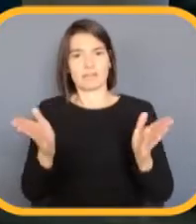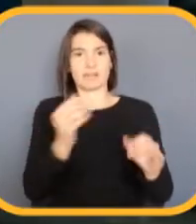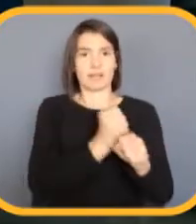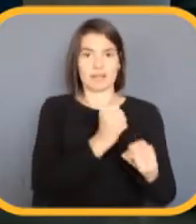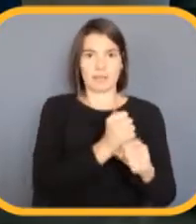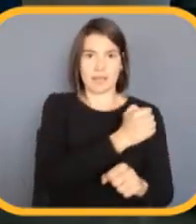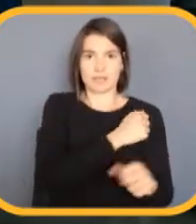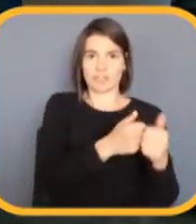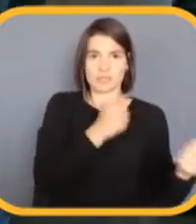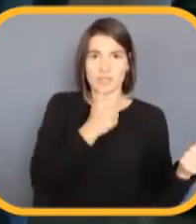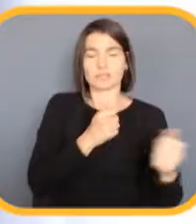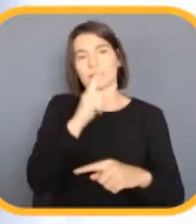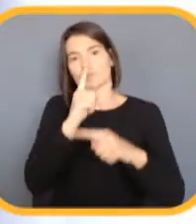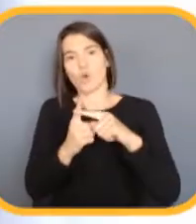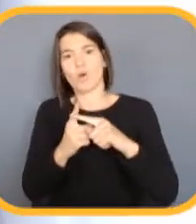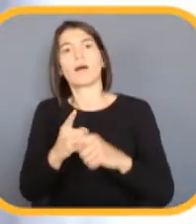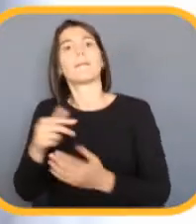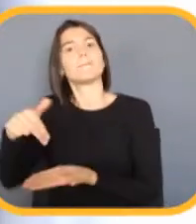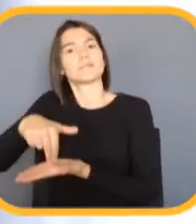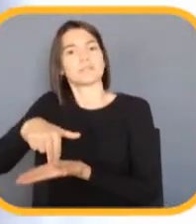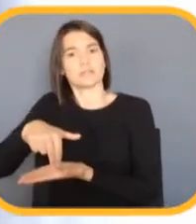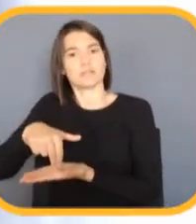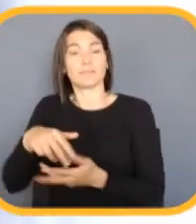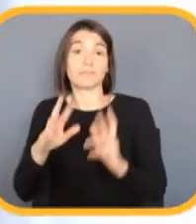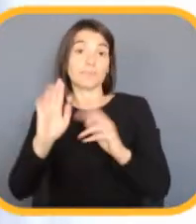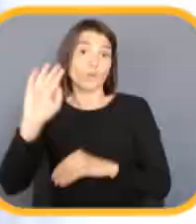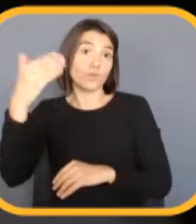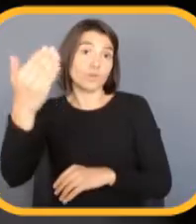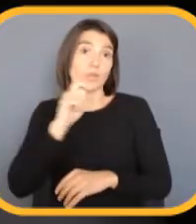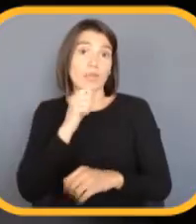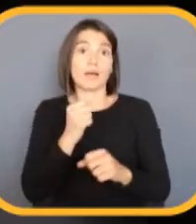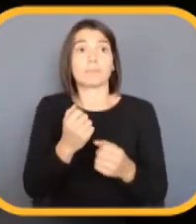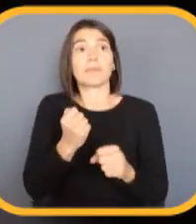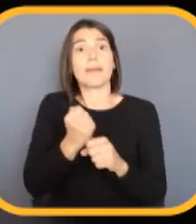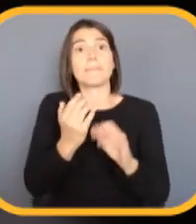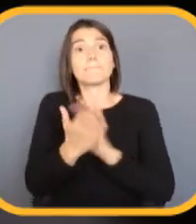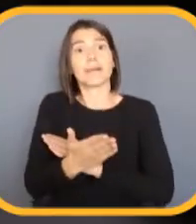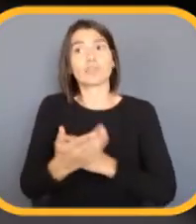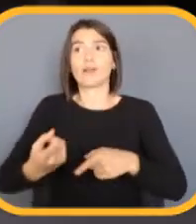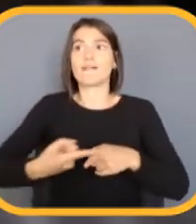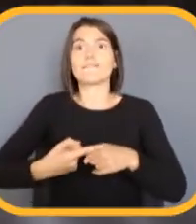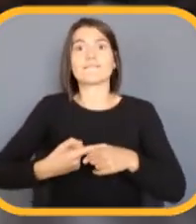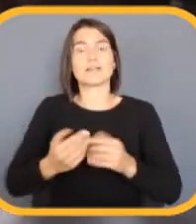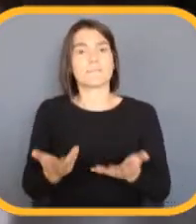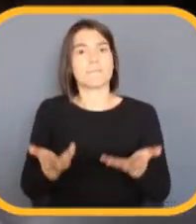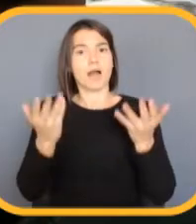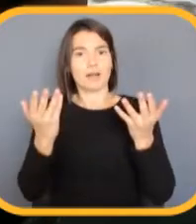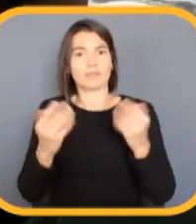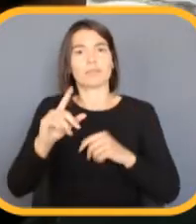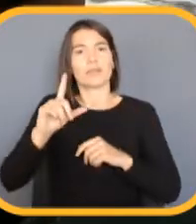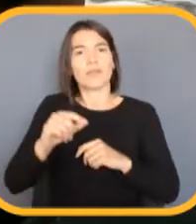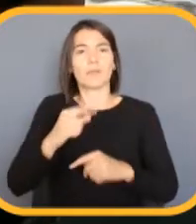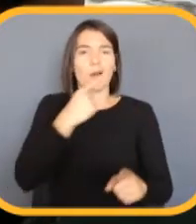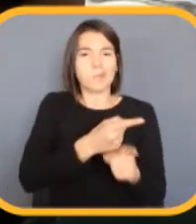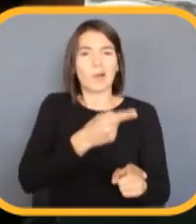remoto com o presencial. Espera-se que no futuro sejam criados empregos mais estimulantes e reduzidos os